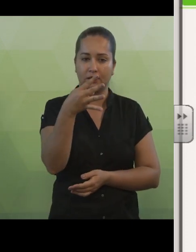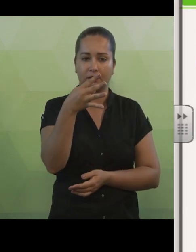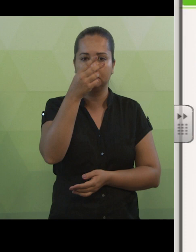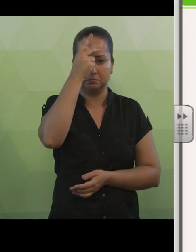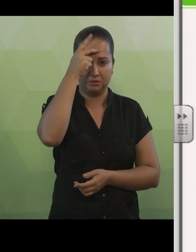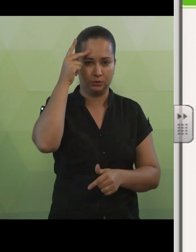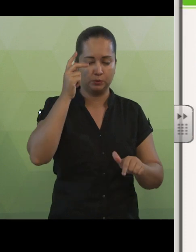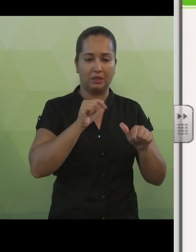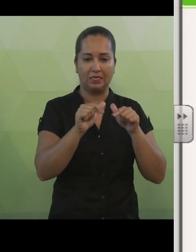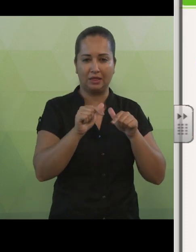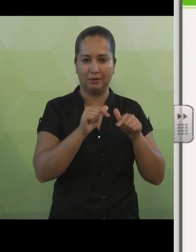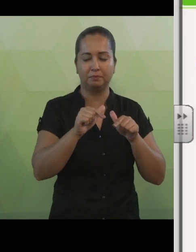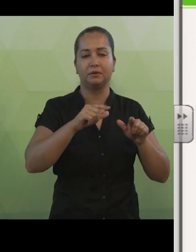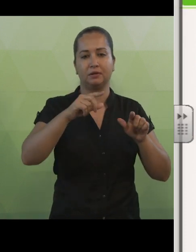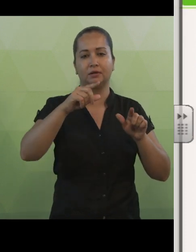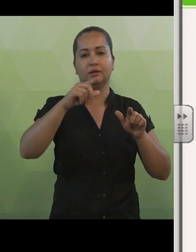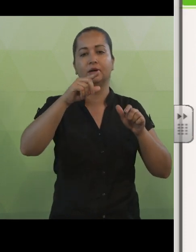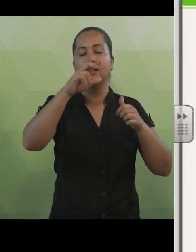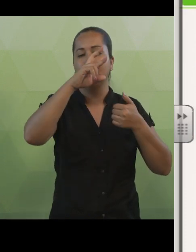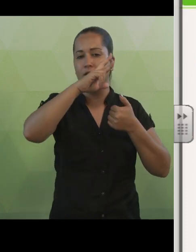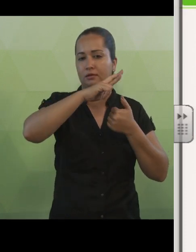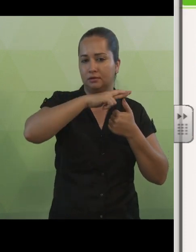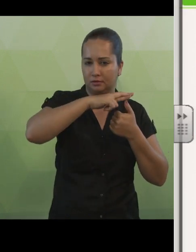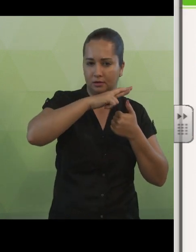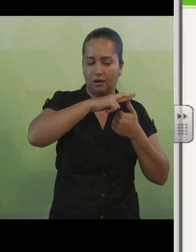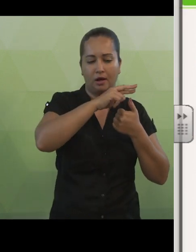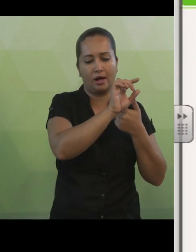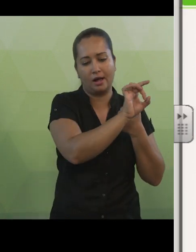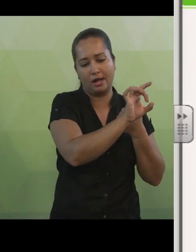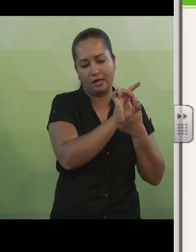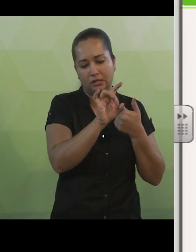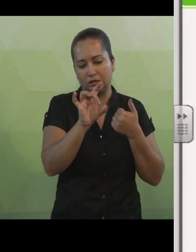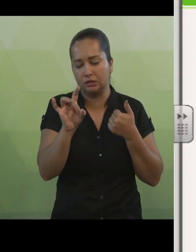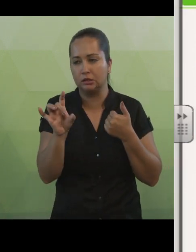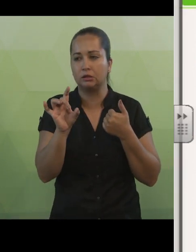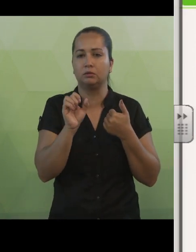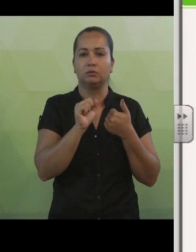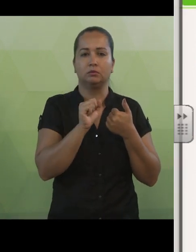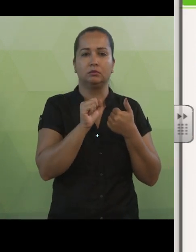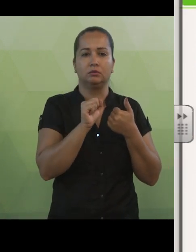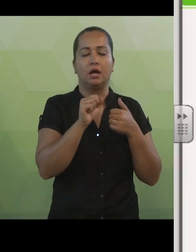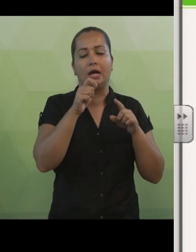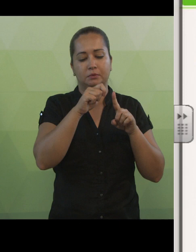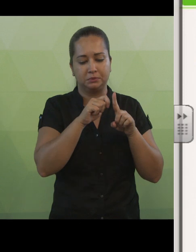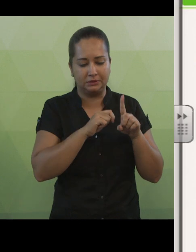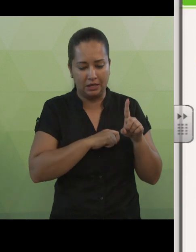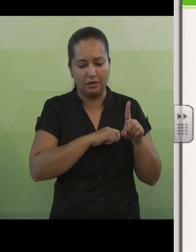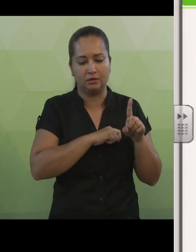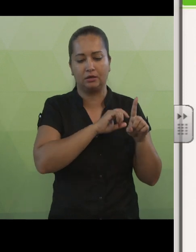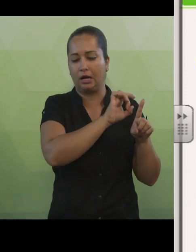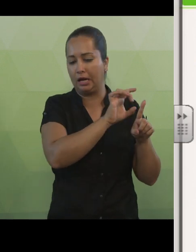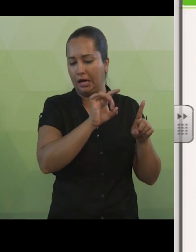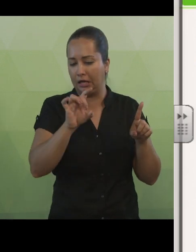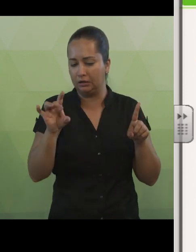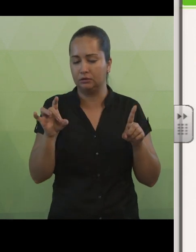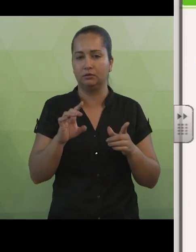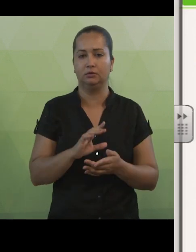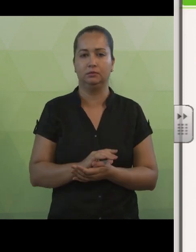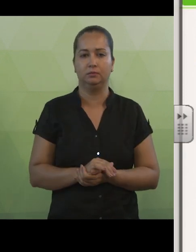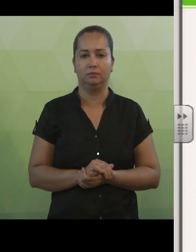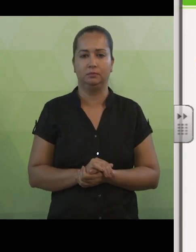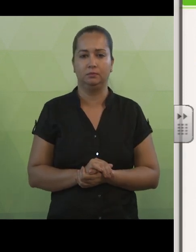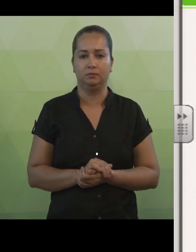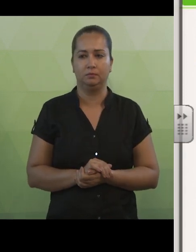tem o nome, o cargo e o salário.